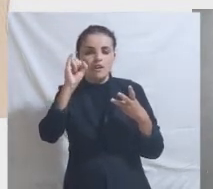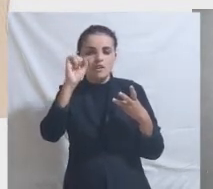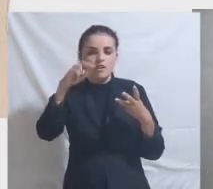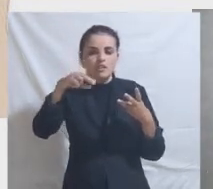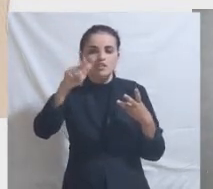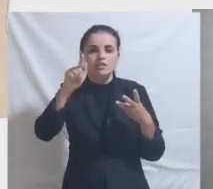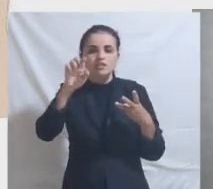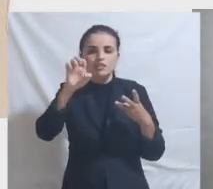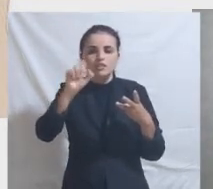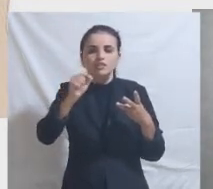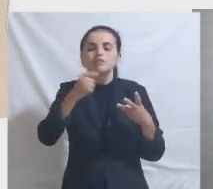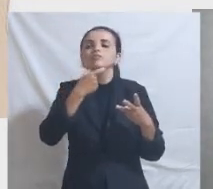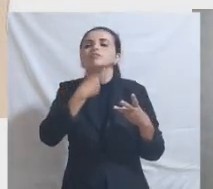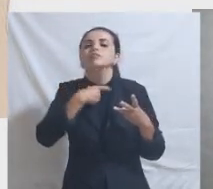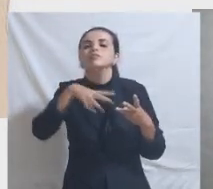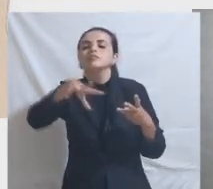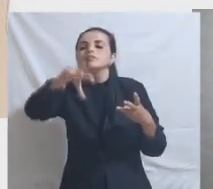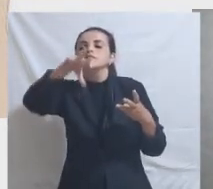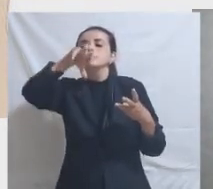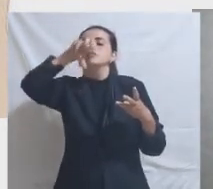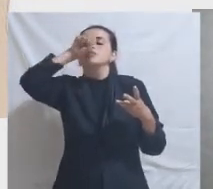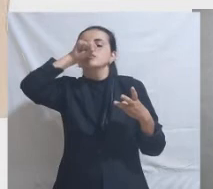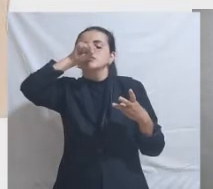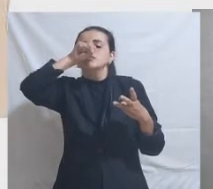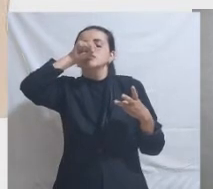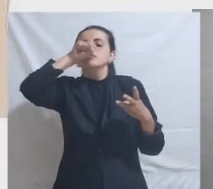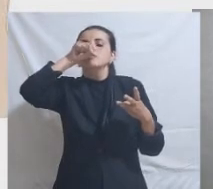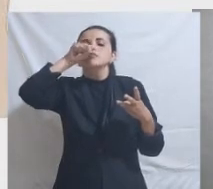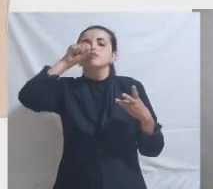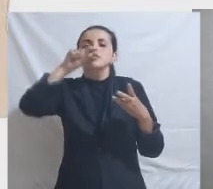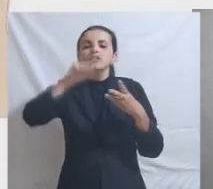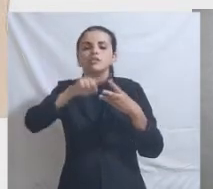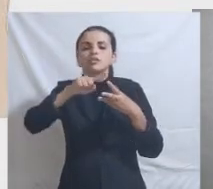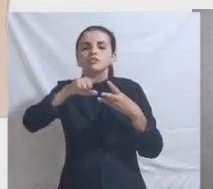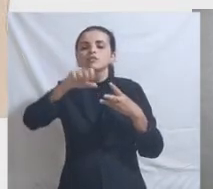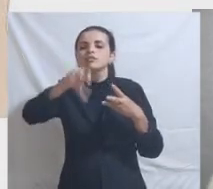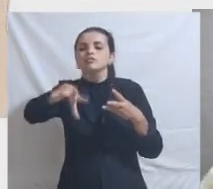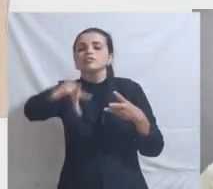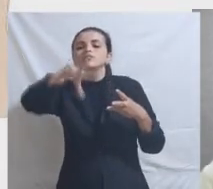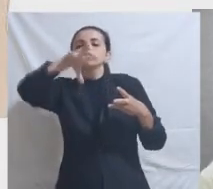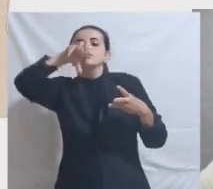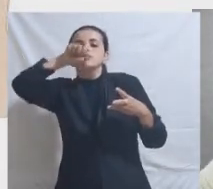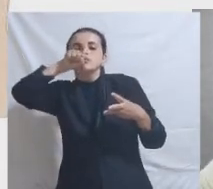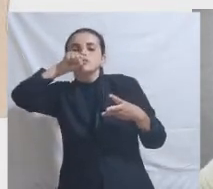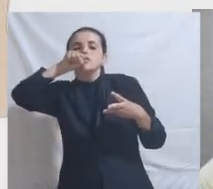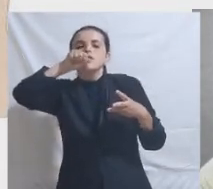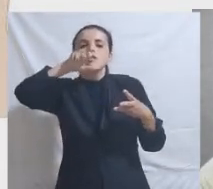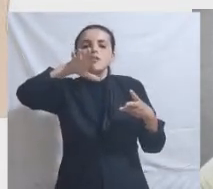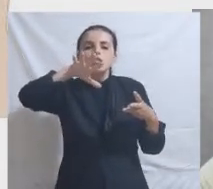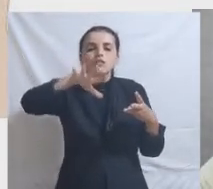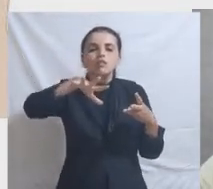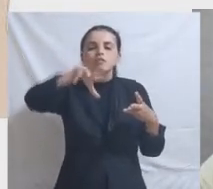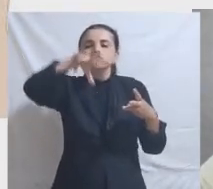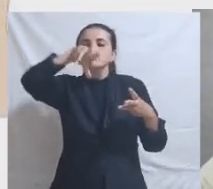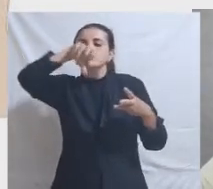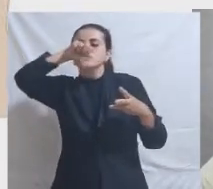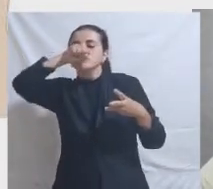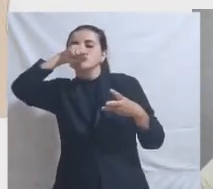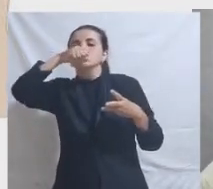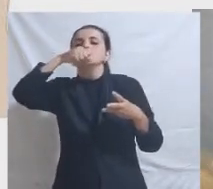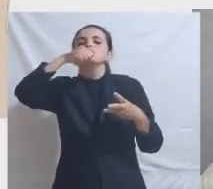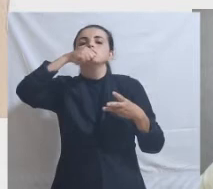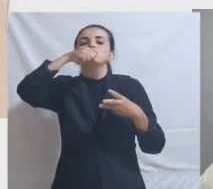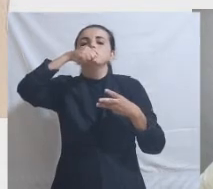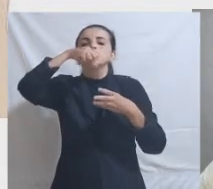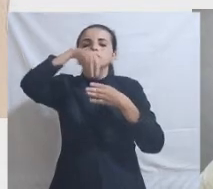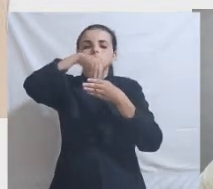respirar, por isso nós também conseguimos respirar pela boca, porque a faringe ela é um ambiente, ela é um espaço comum entre